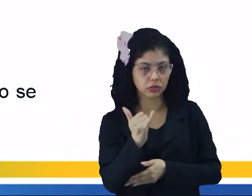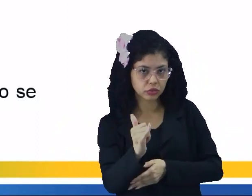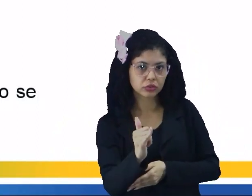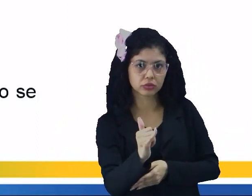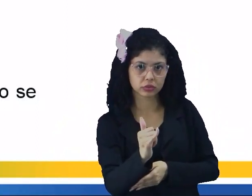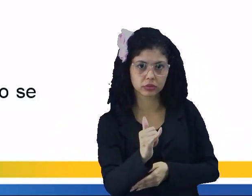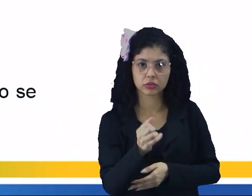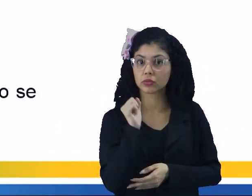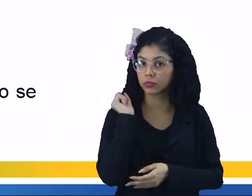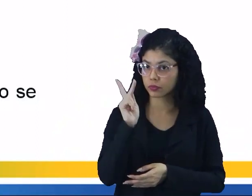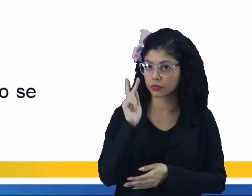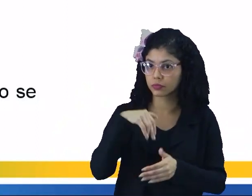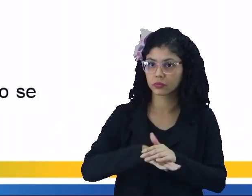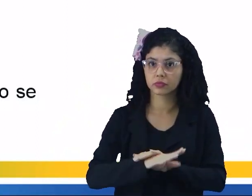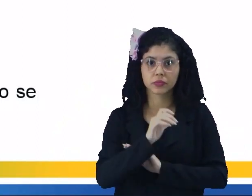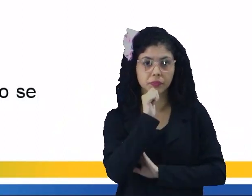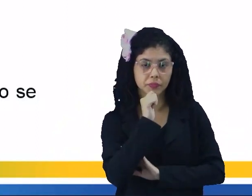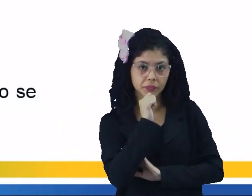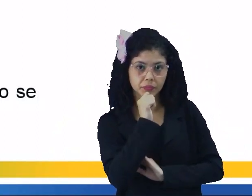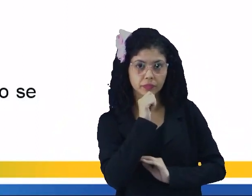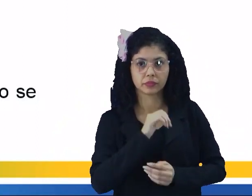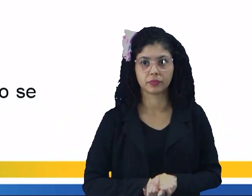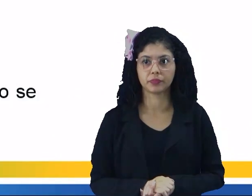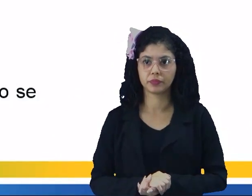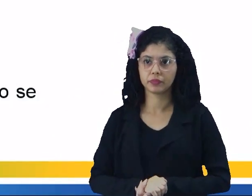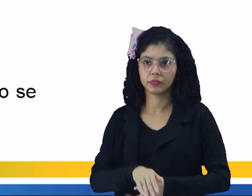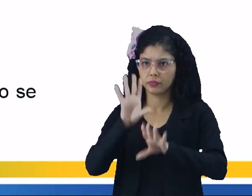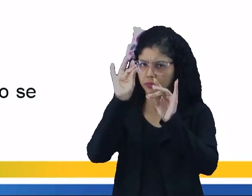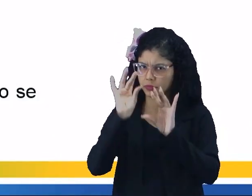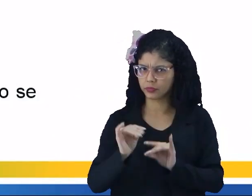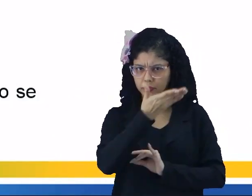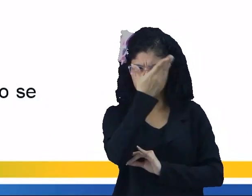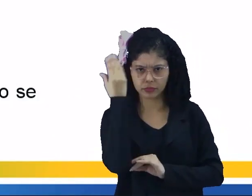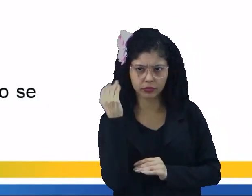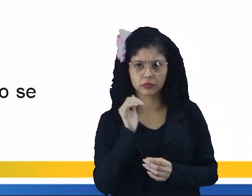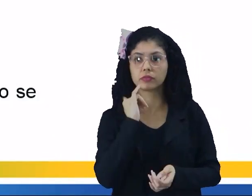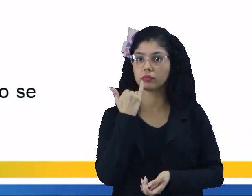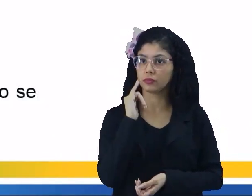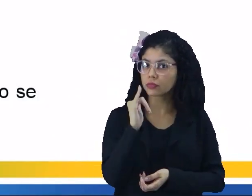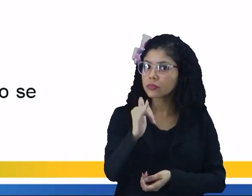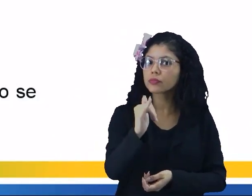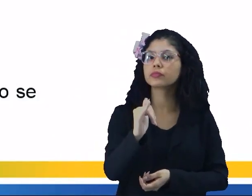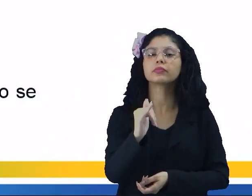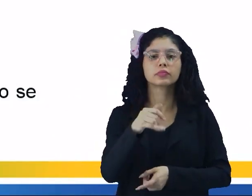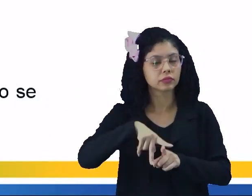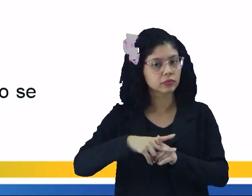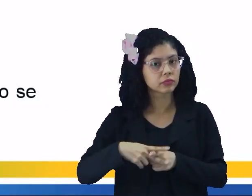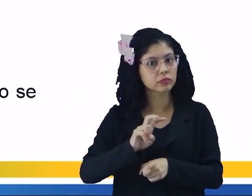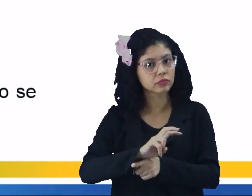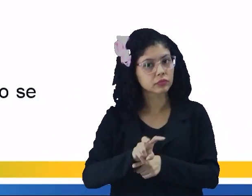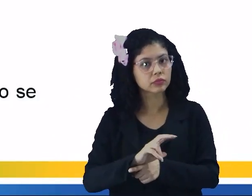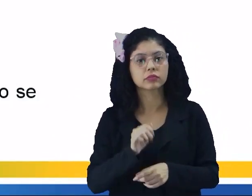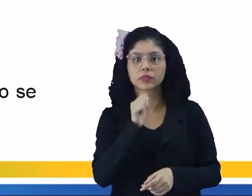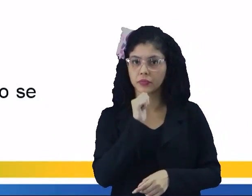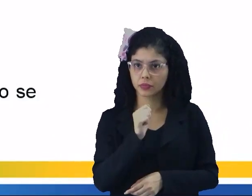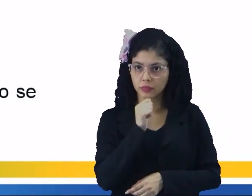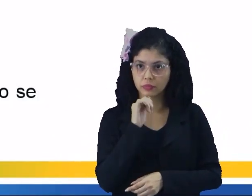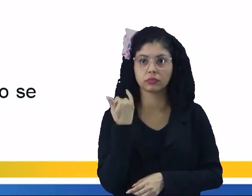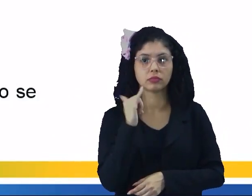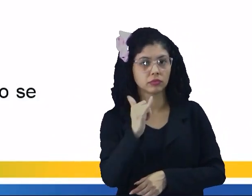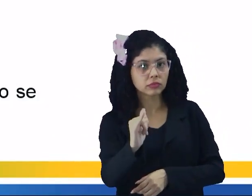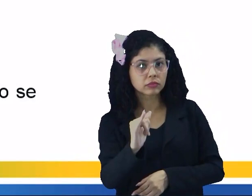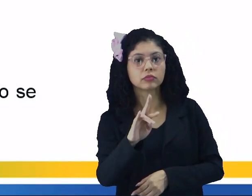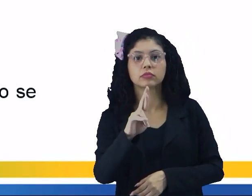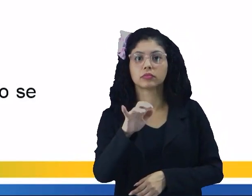energia. Correto, pessoal? Então, não esqueça esse detalhe. Energia mecânica é igual à energia